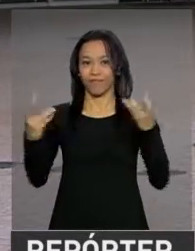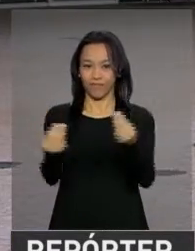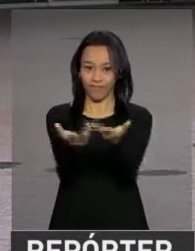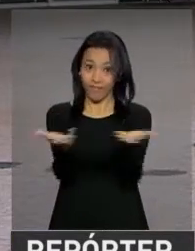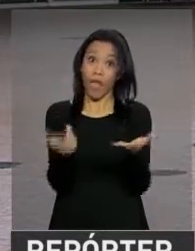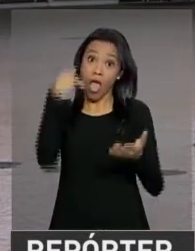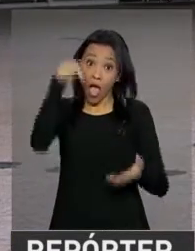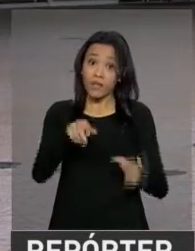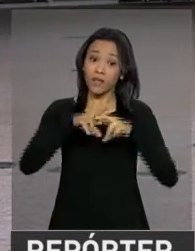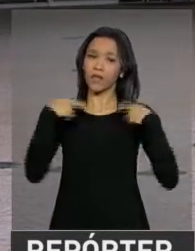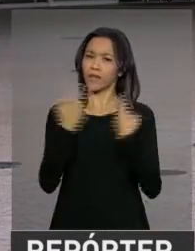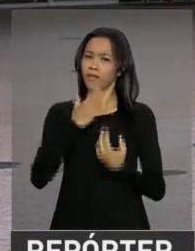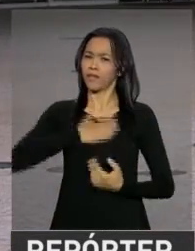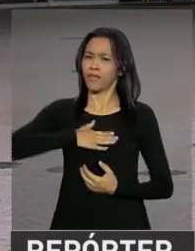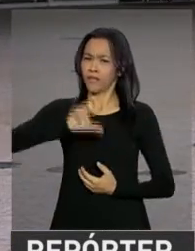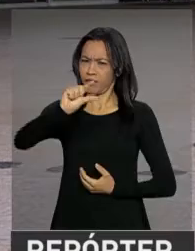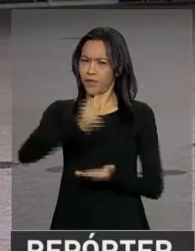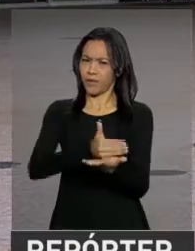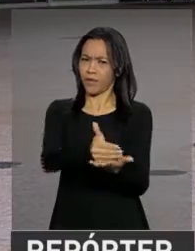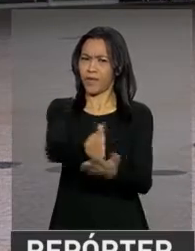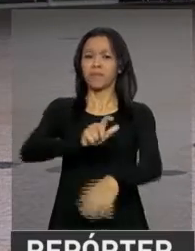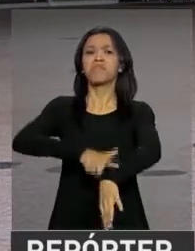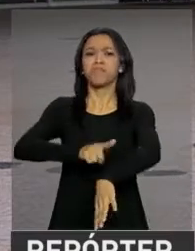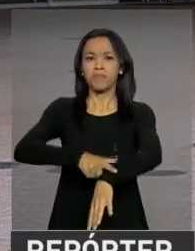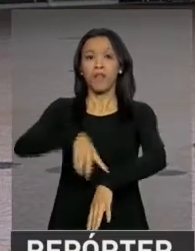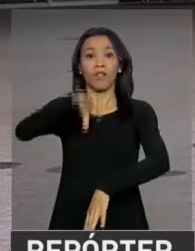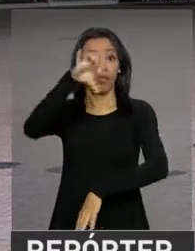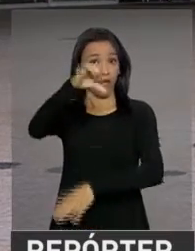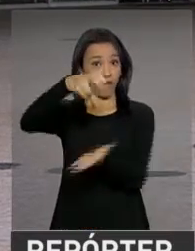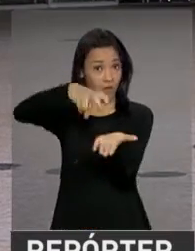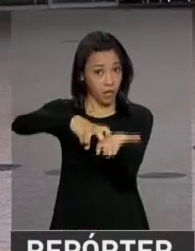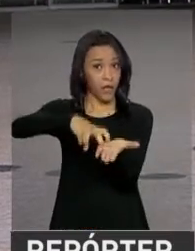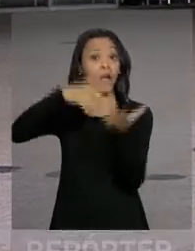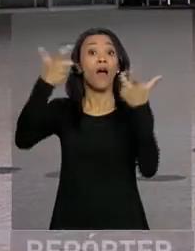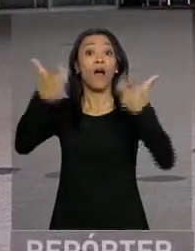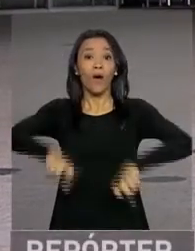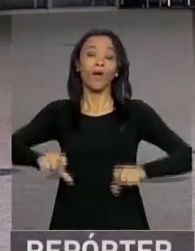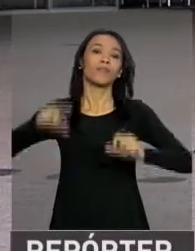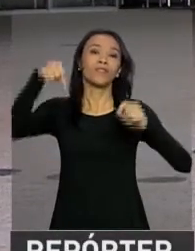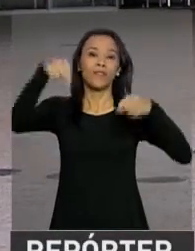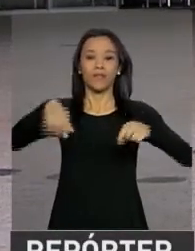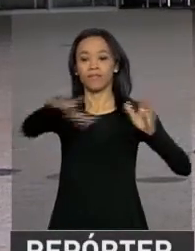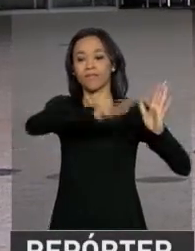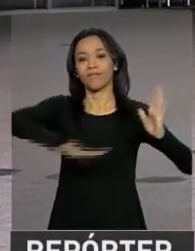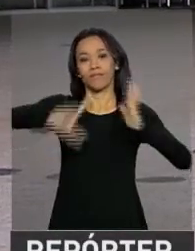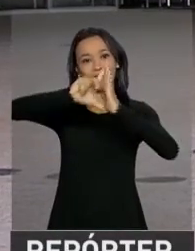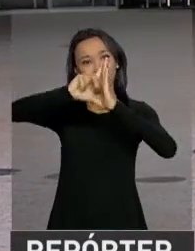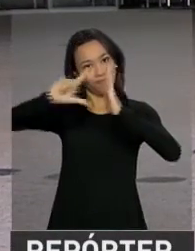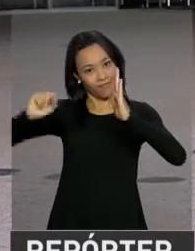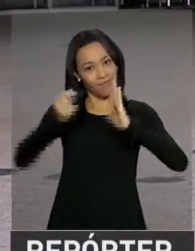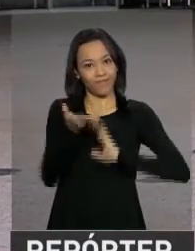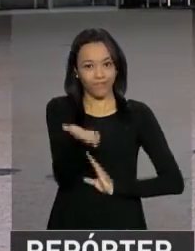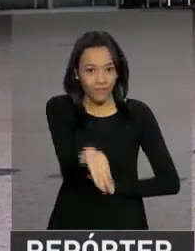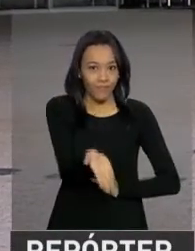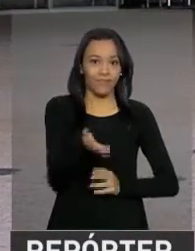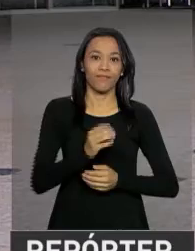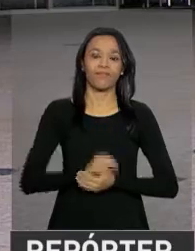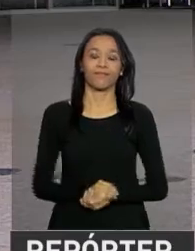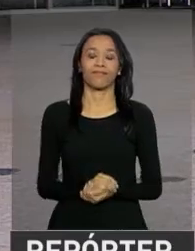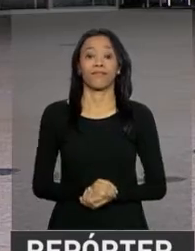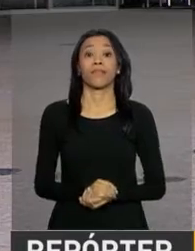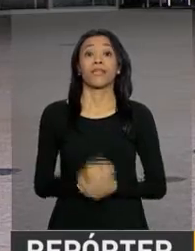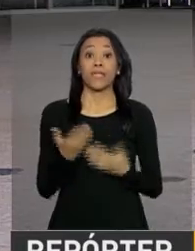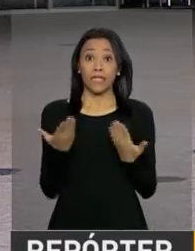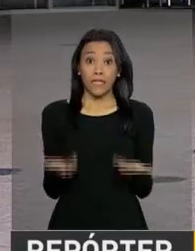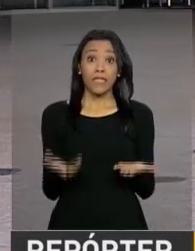olha essa reunião começa daqui a pouco agora a partir das 9 horas da manhã na casa civil da presidência que fica aqui no palácio do planalto